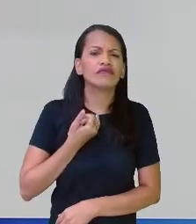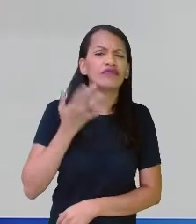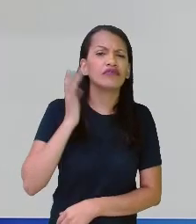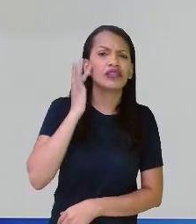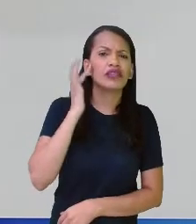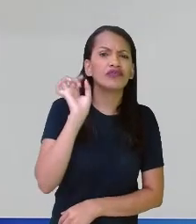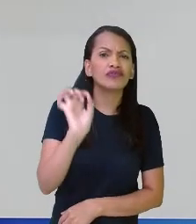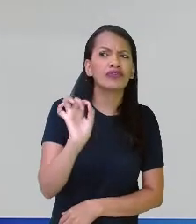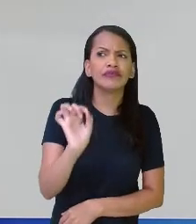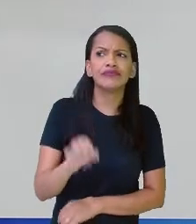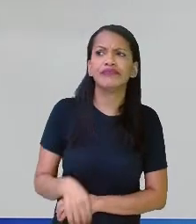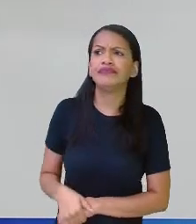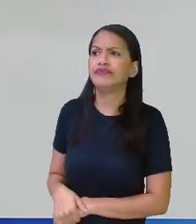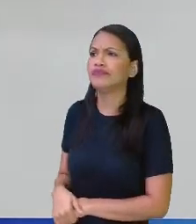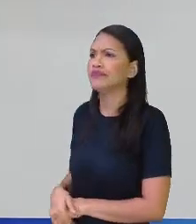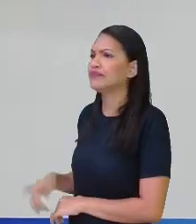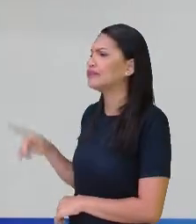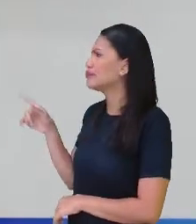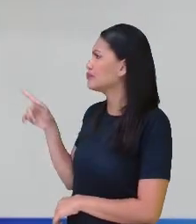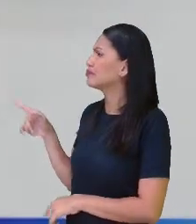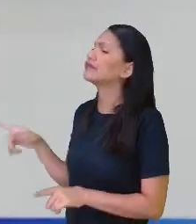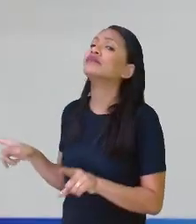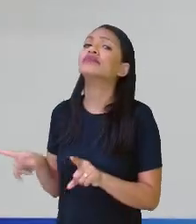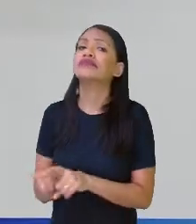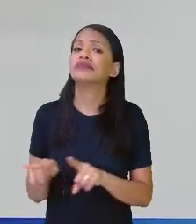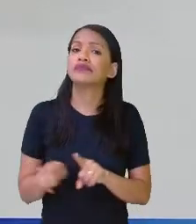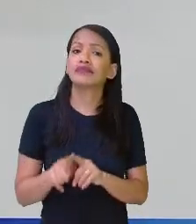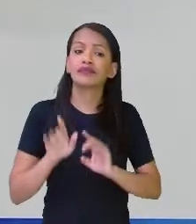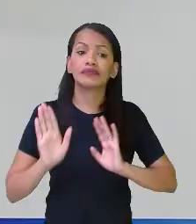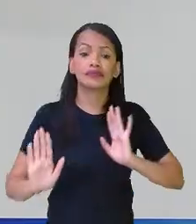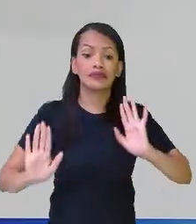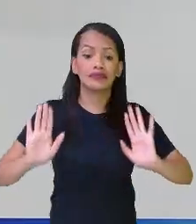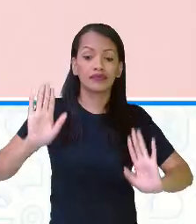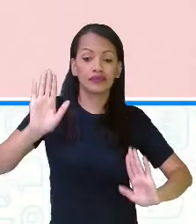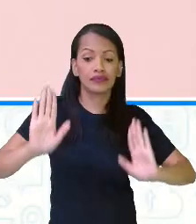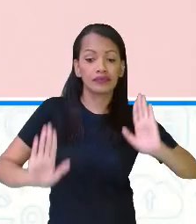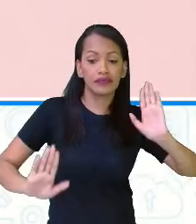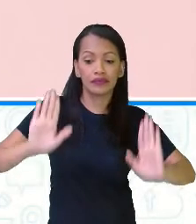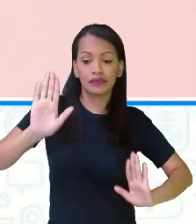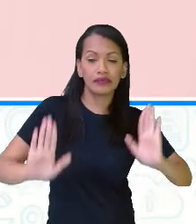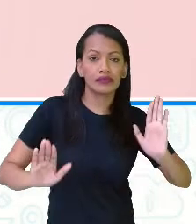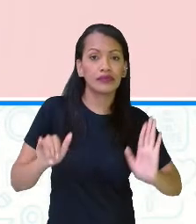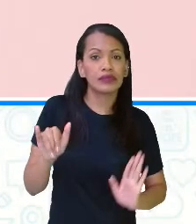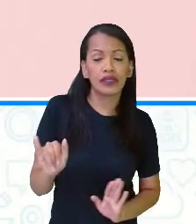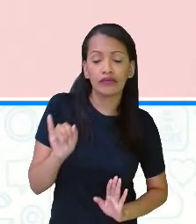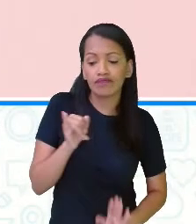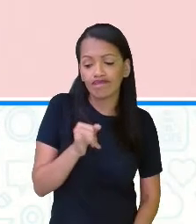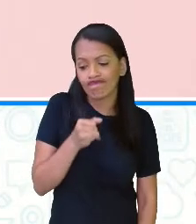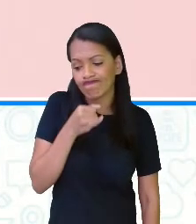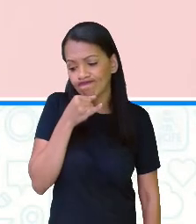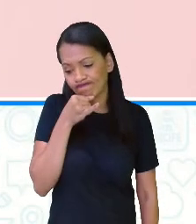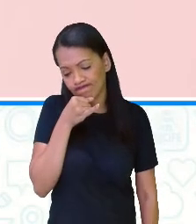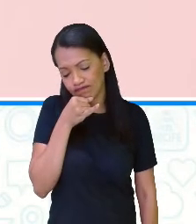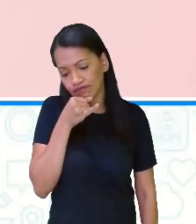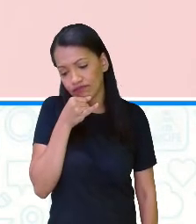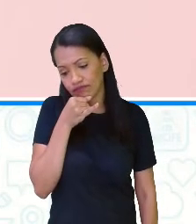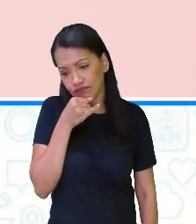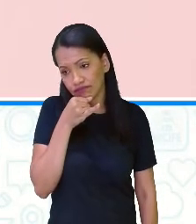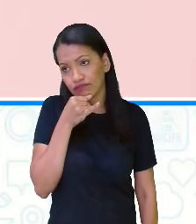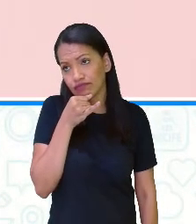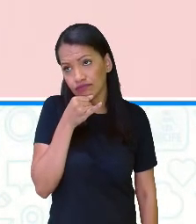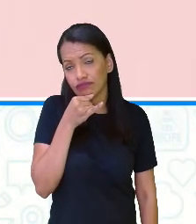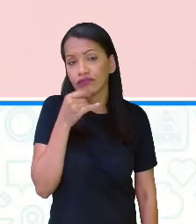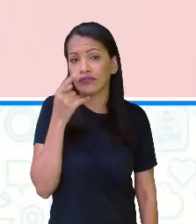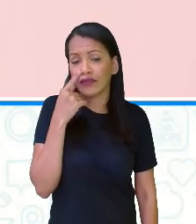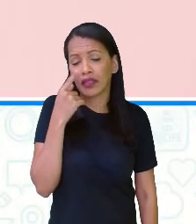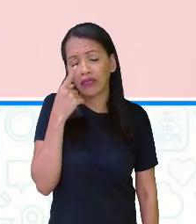tá. E olha só mais o que que a gente olha. O gesto. Se ele tá triste, ele vai ficar assim,